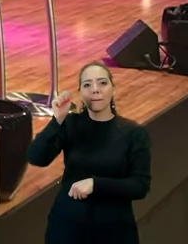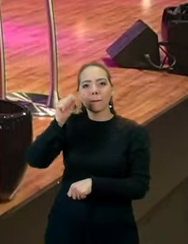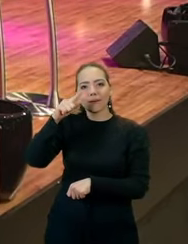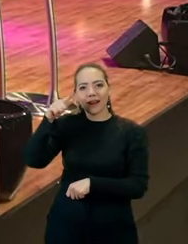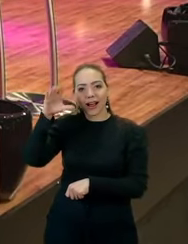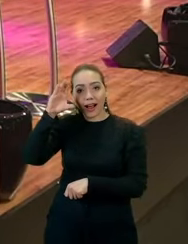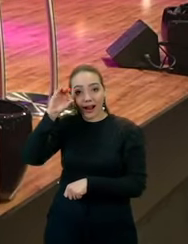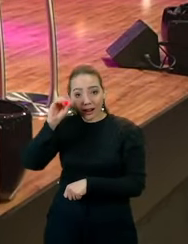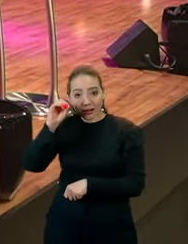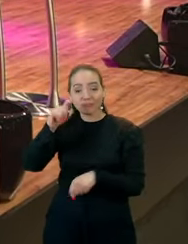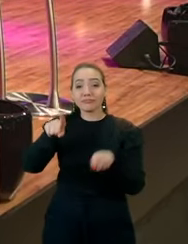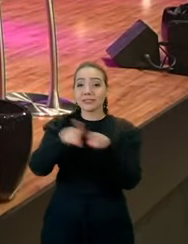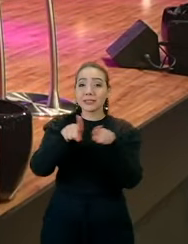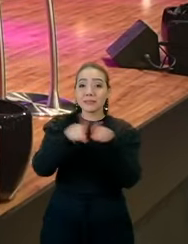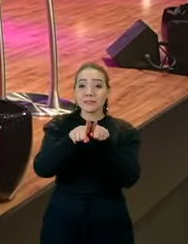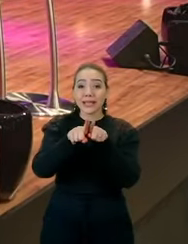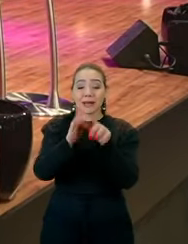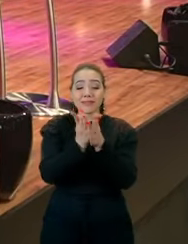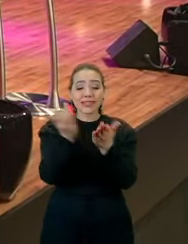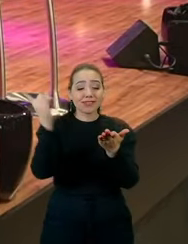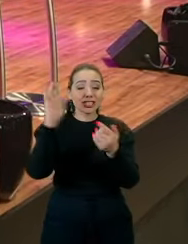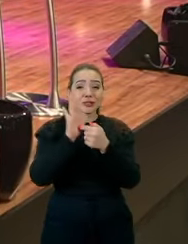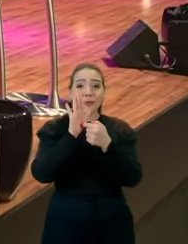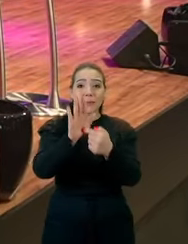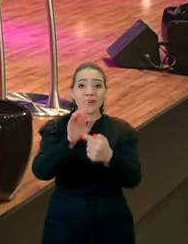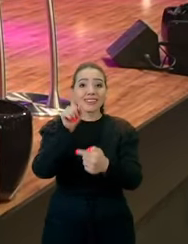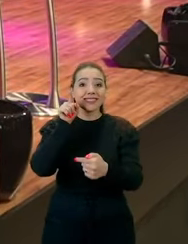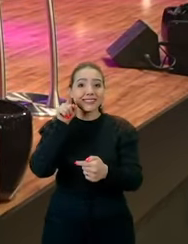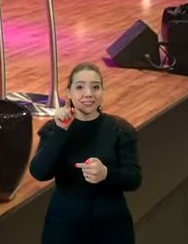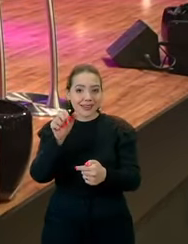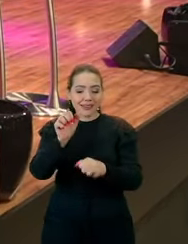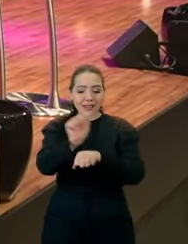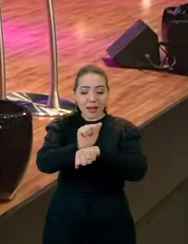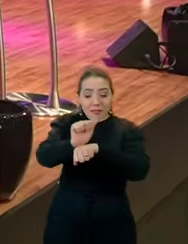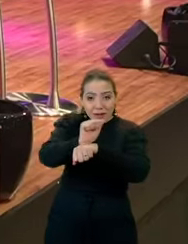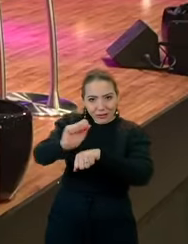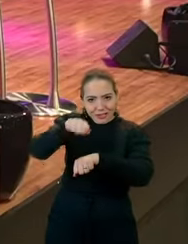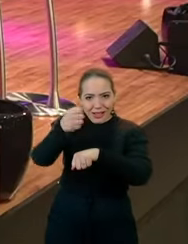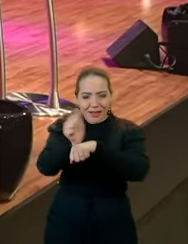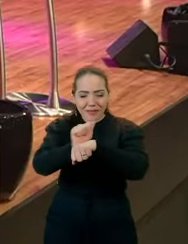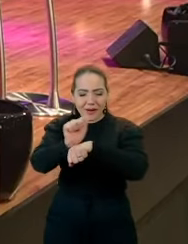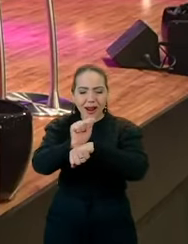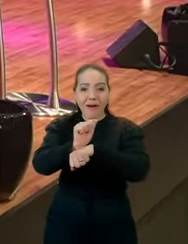nada melhor do que ser amigo de Deus.